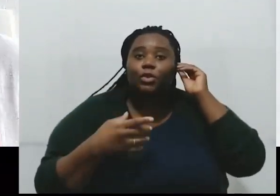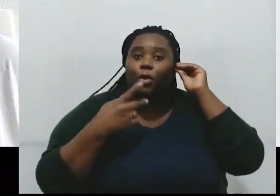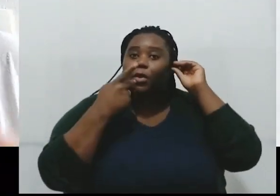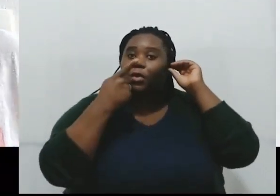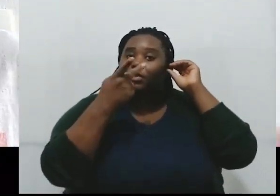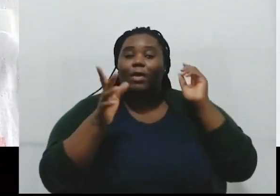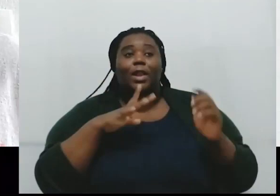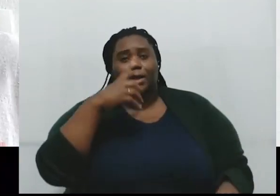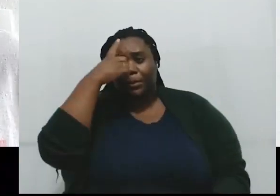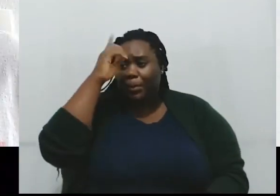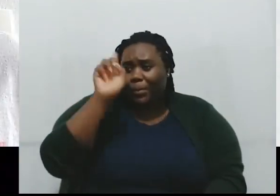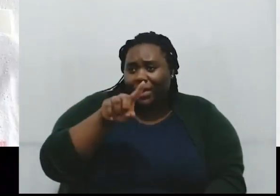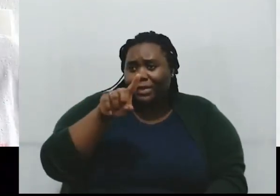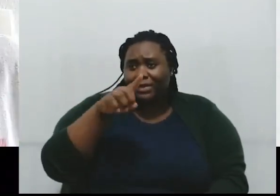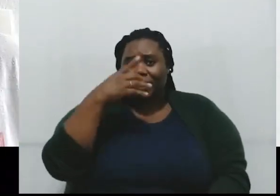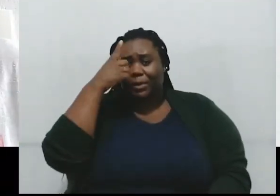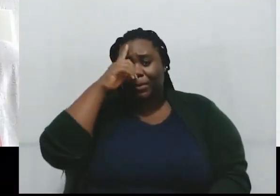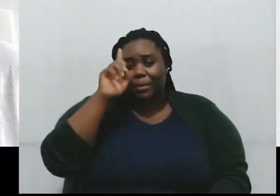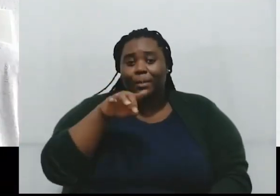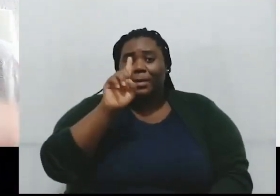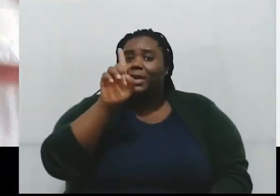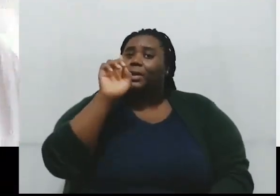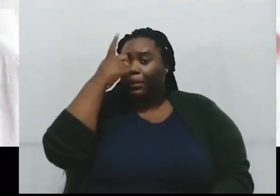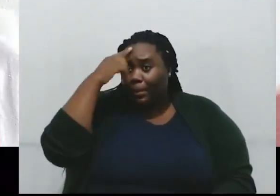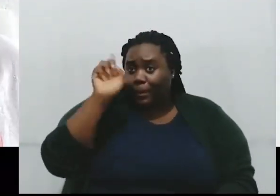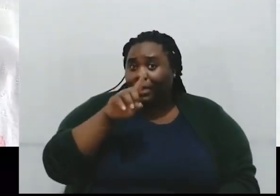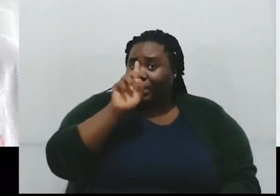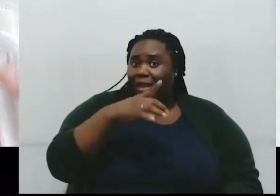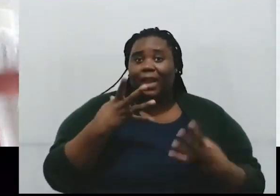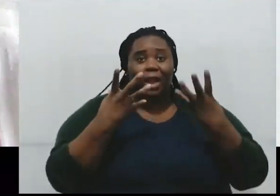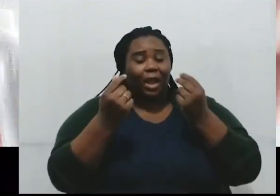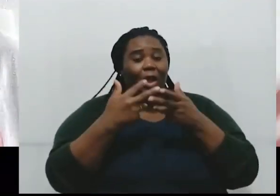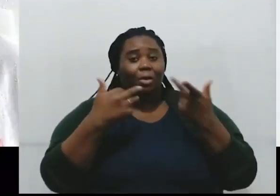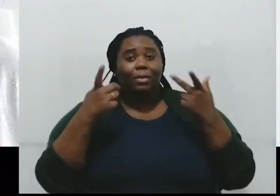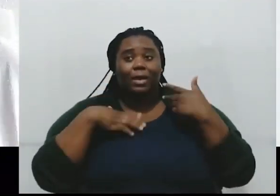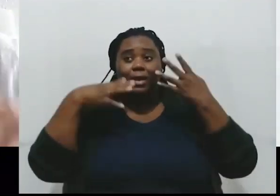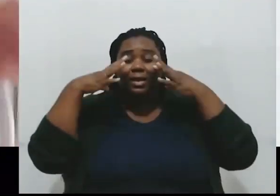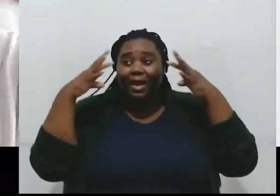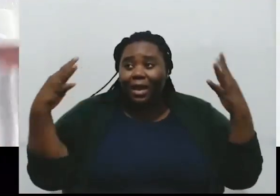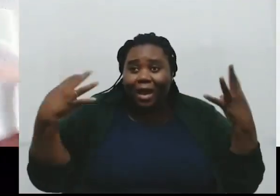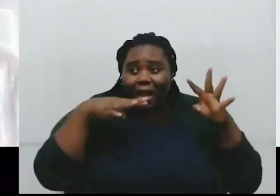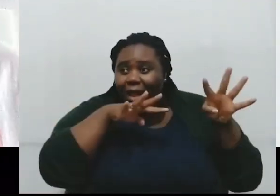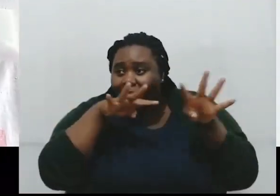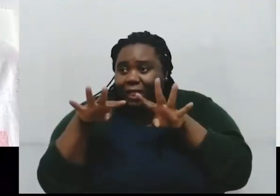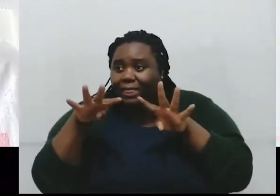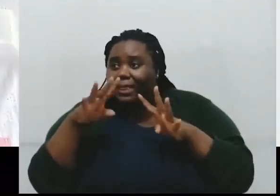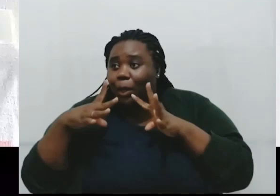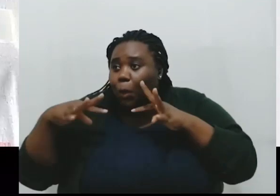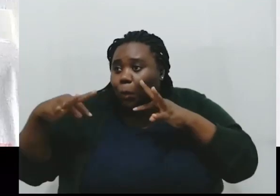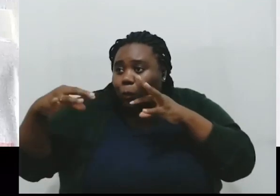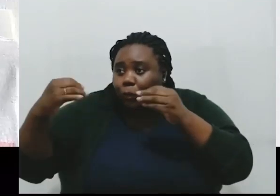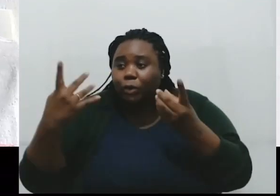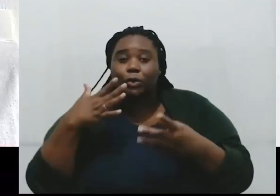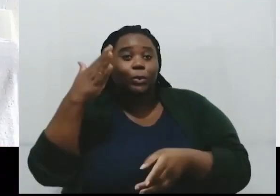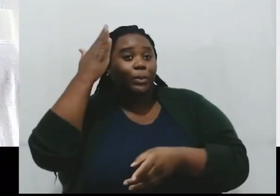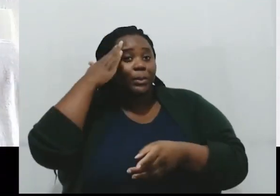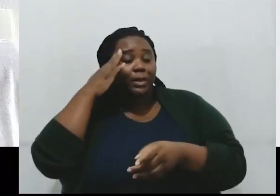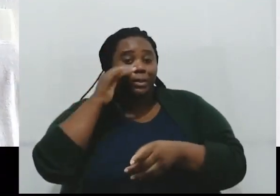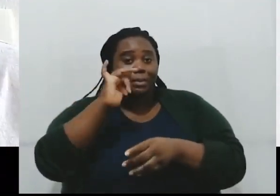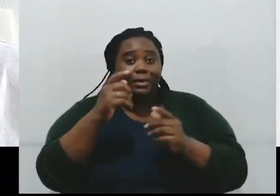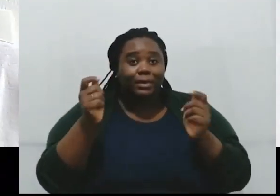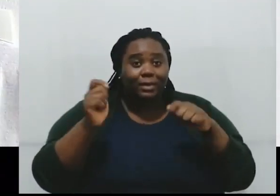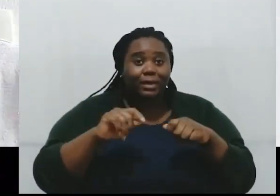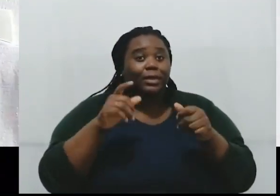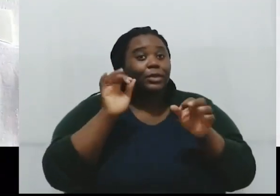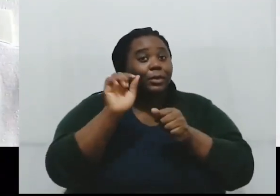dirigir. Dirigir é muita coisa, estar atento a todos os organismos que circundam um processo de produção em